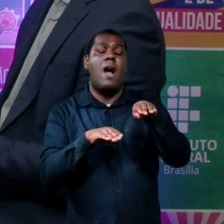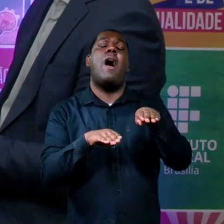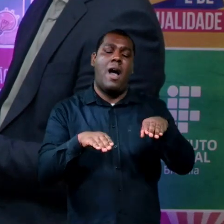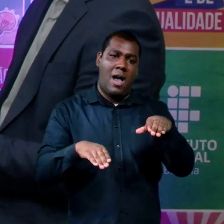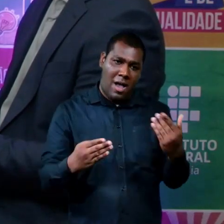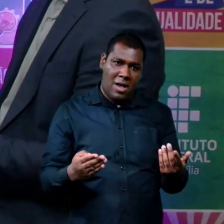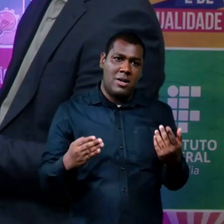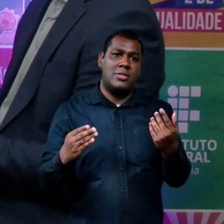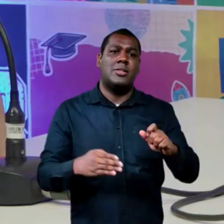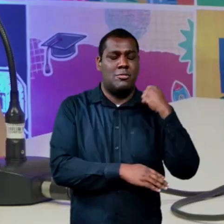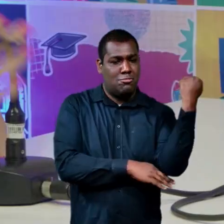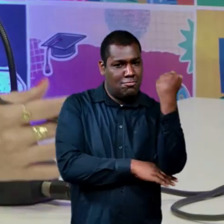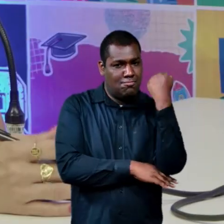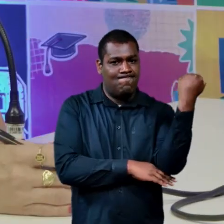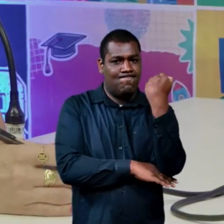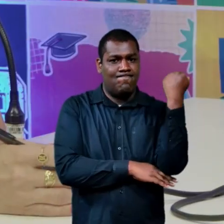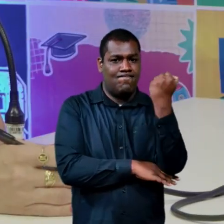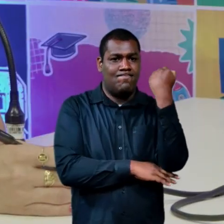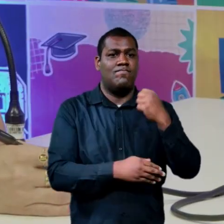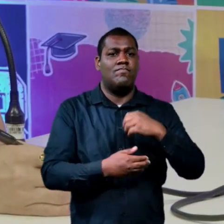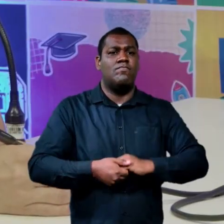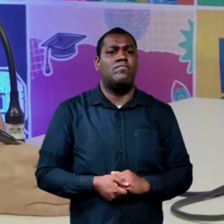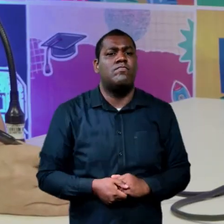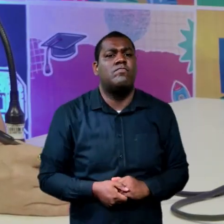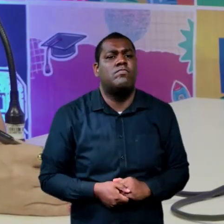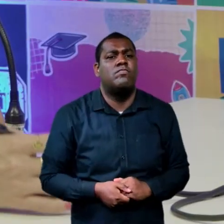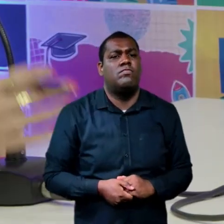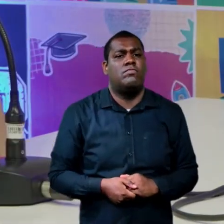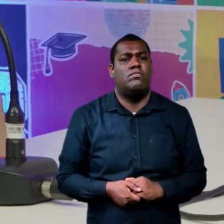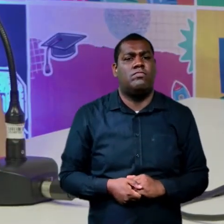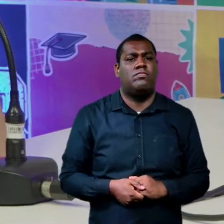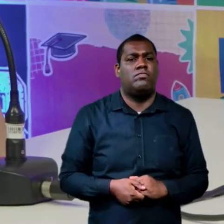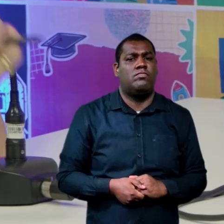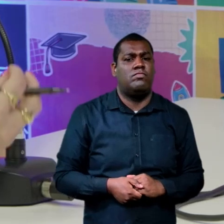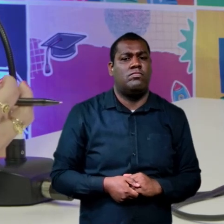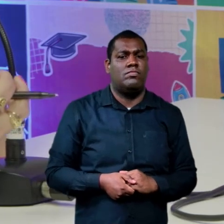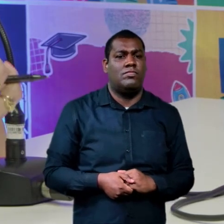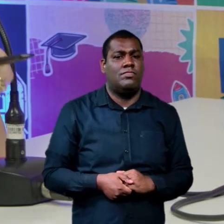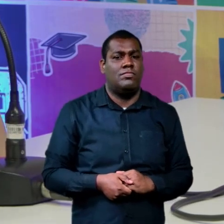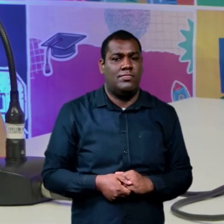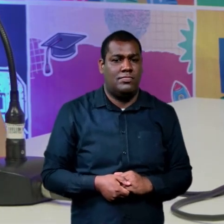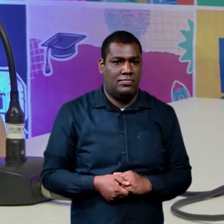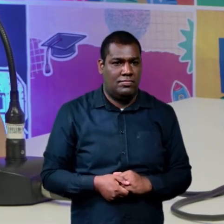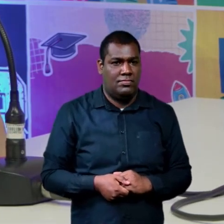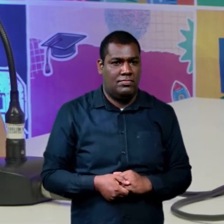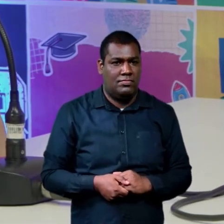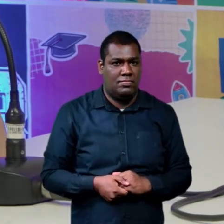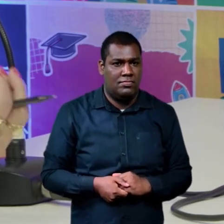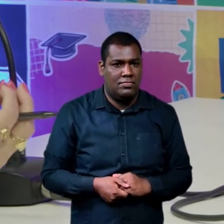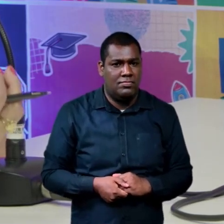questões que a gente já trouxe mais conceituais para vocês. Vamos tentar